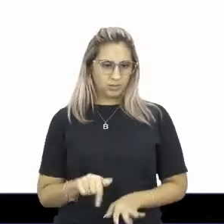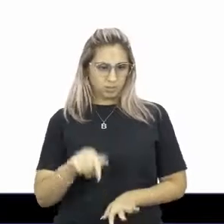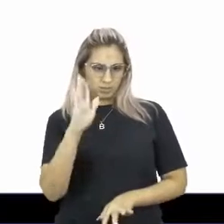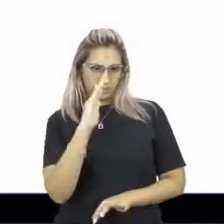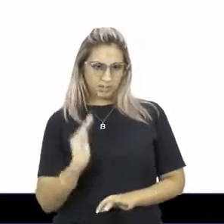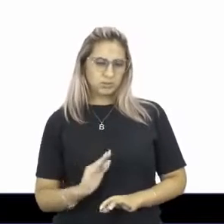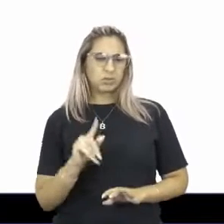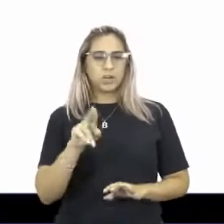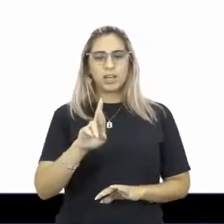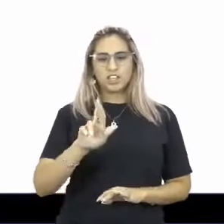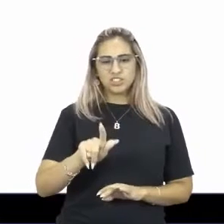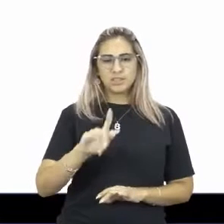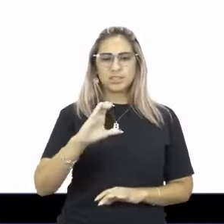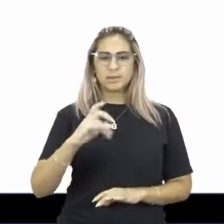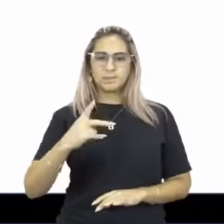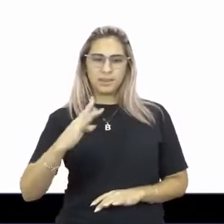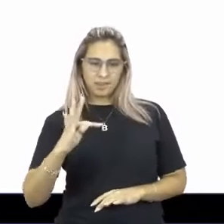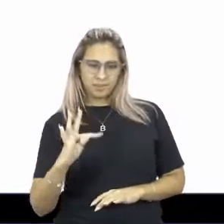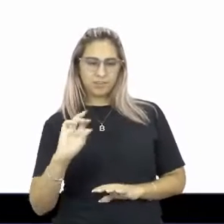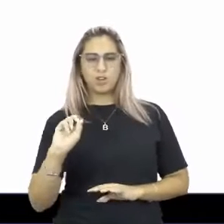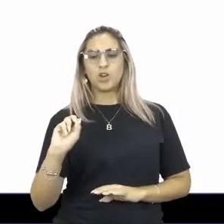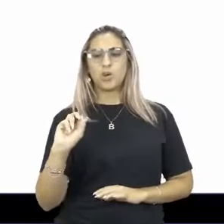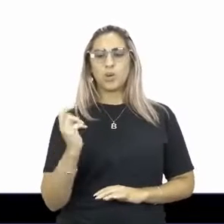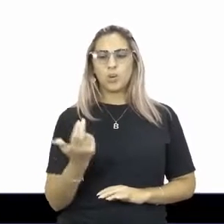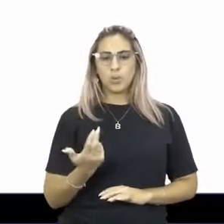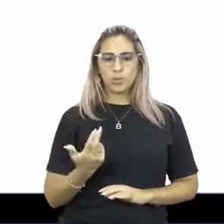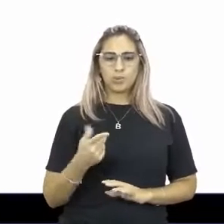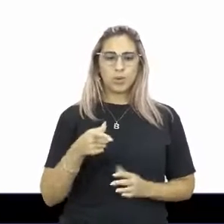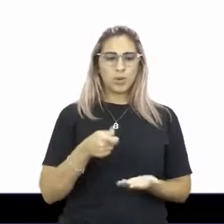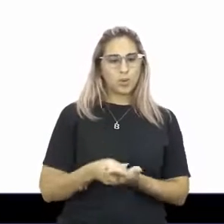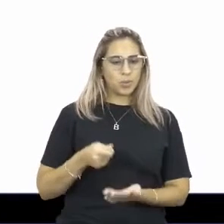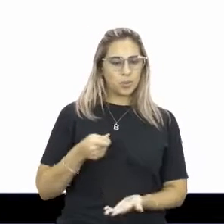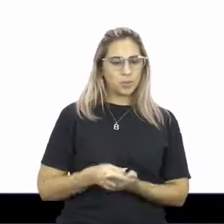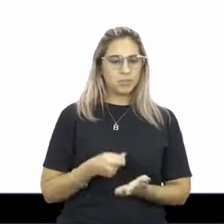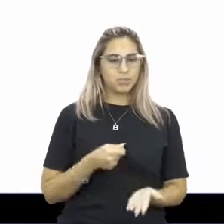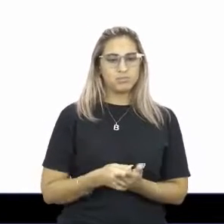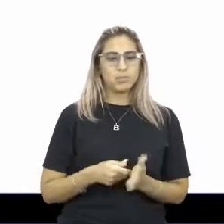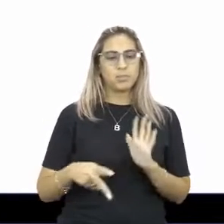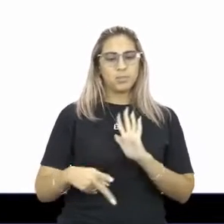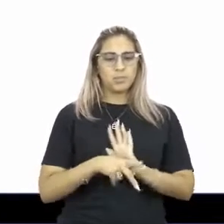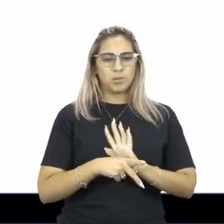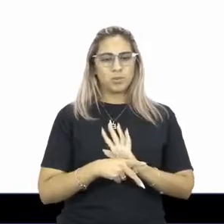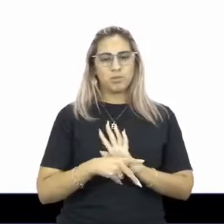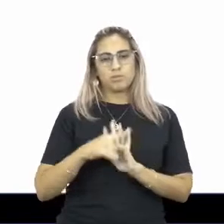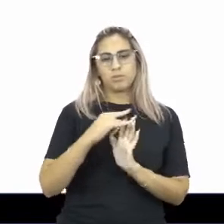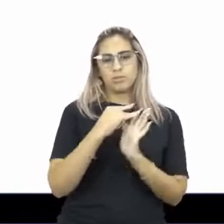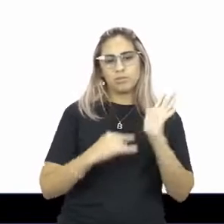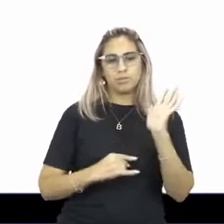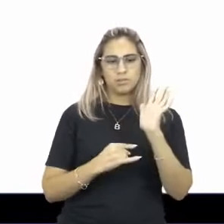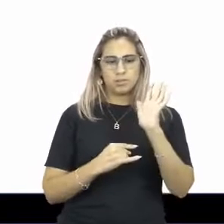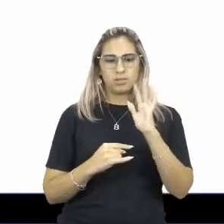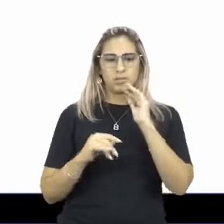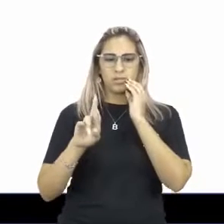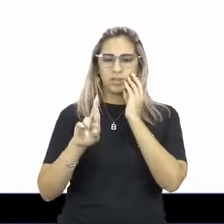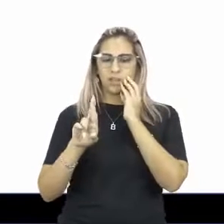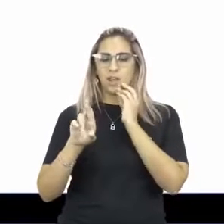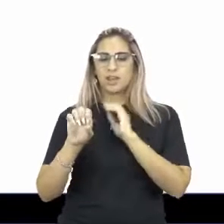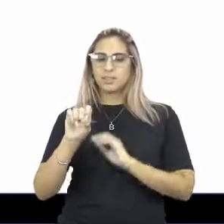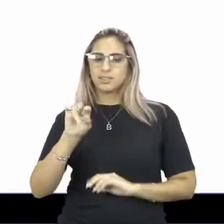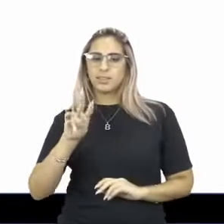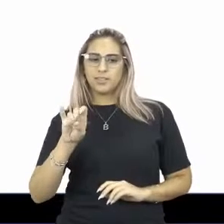né? O seu CPF, precisa estar em dia com as obrigações militares, apresentando o certificado